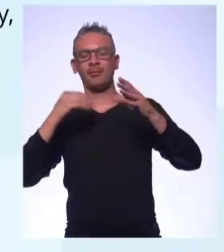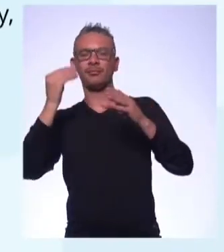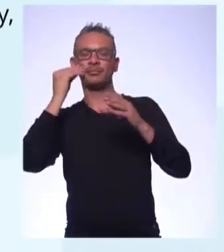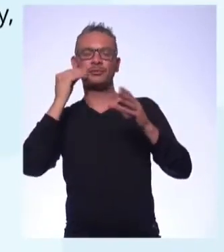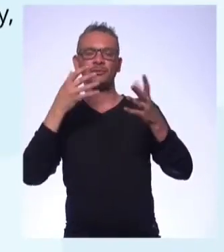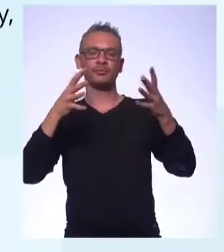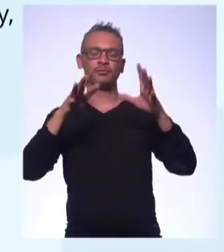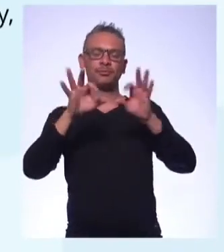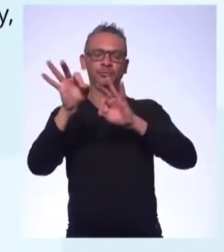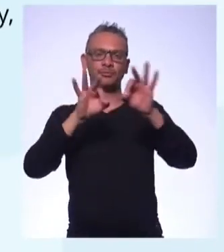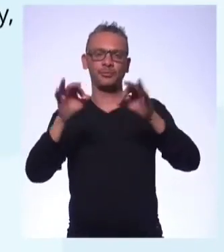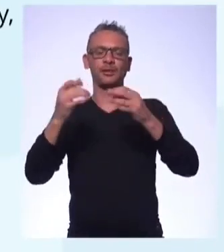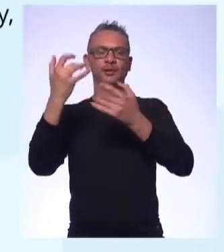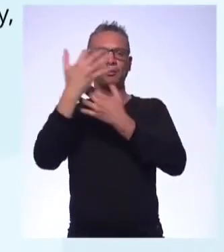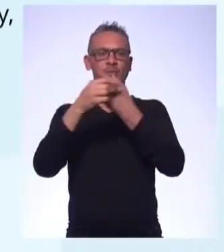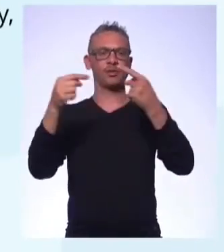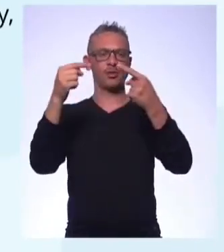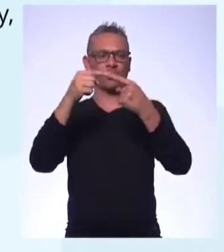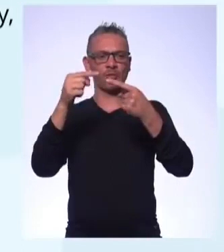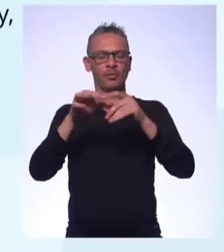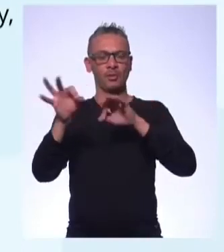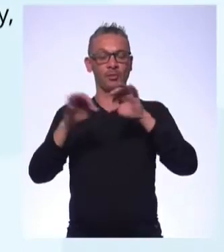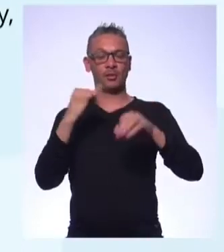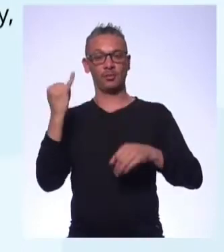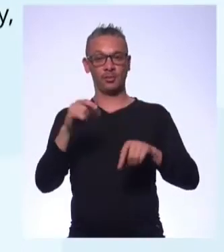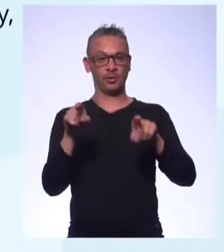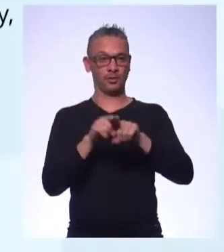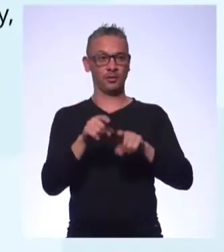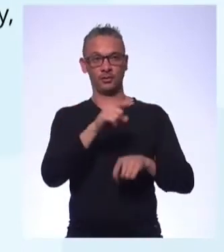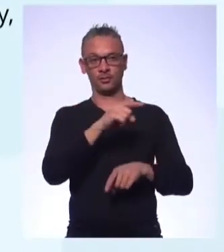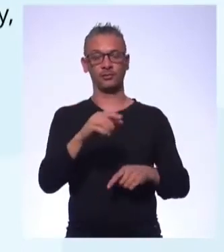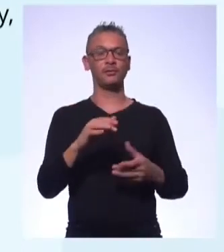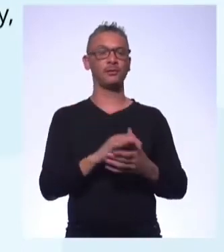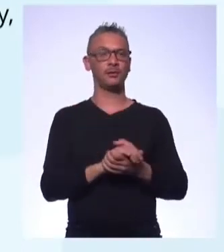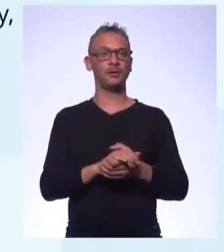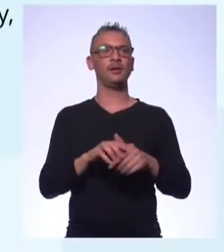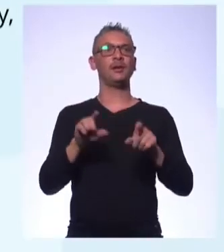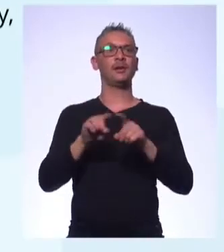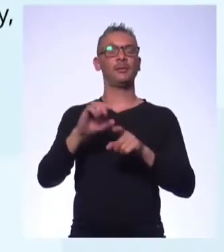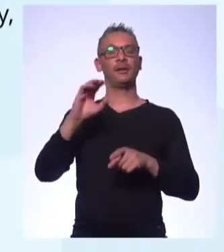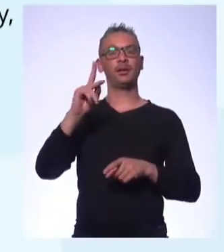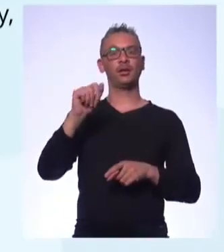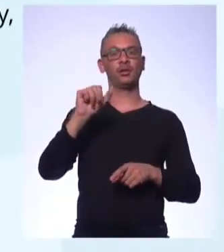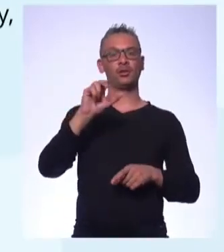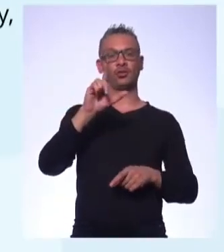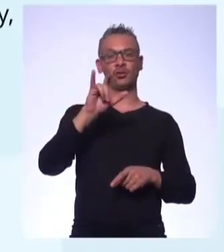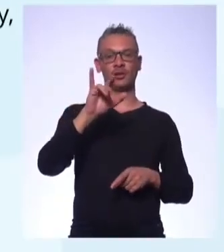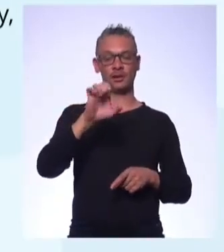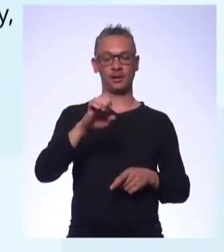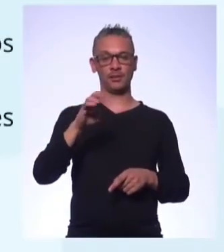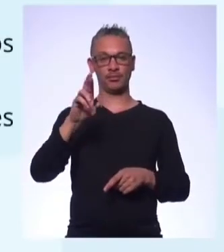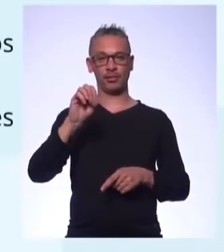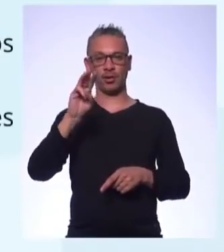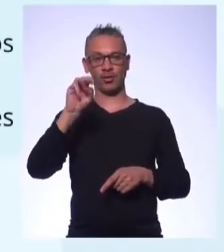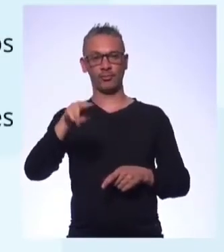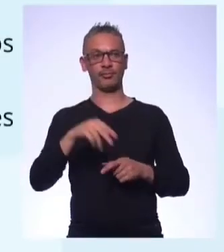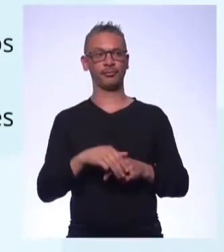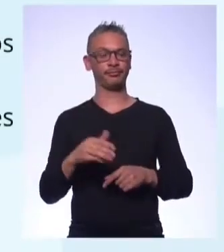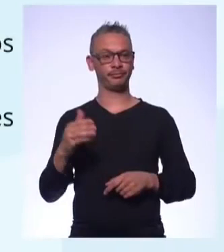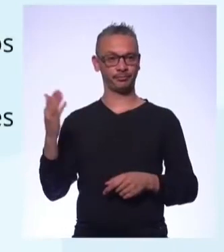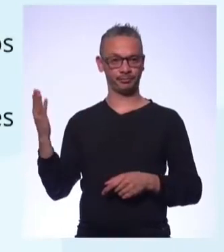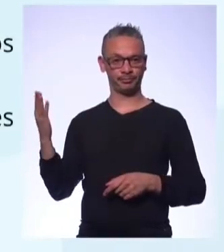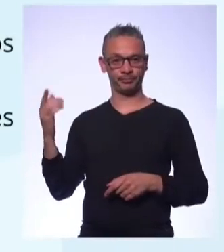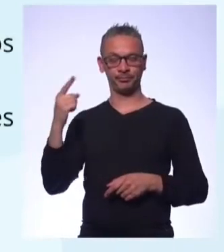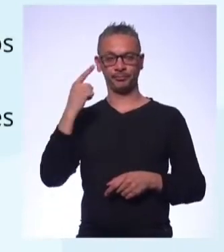vários diferenciados, de vários ritmos e gêneros diferenciados. Charlie Brown Jr. Muito bem. Passa aí para a próxima, Mauro. Enquanto vocês